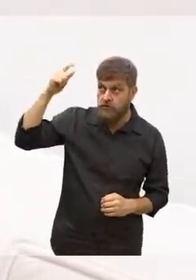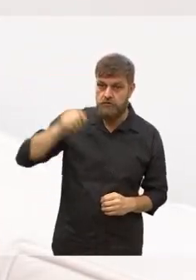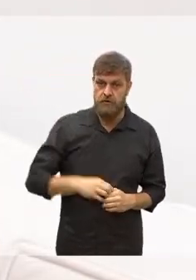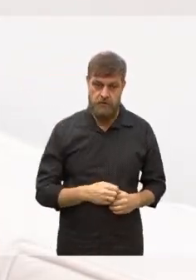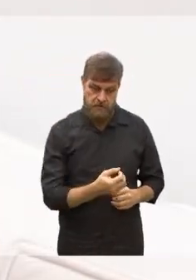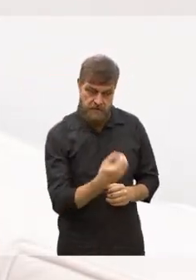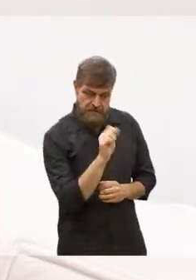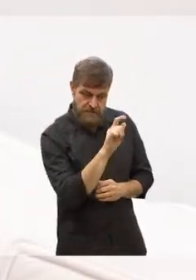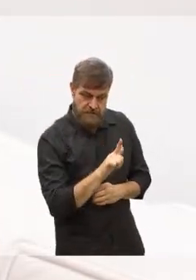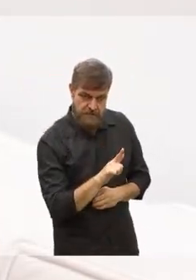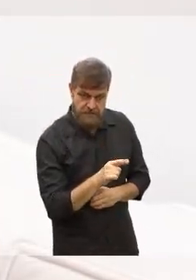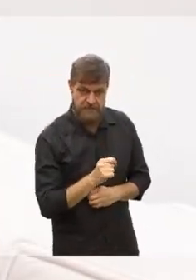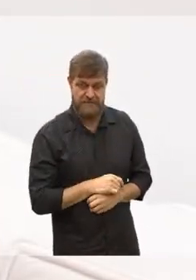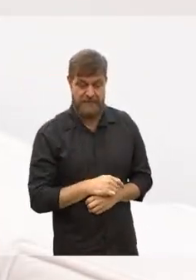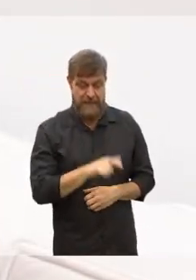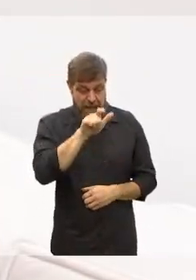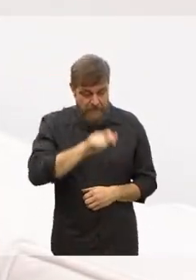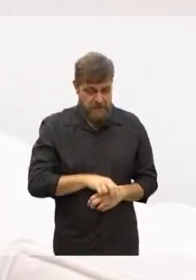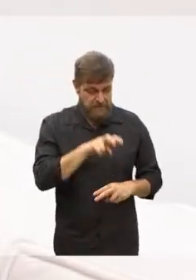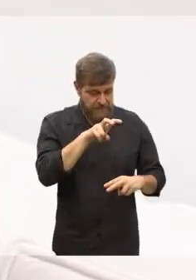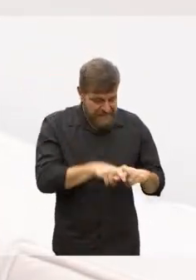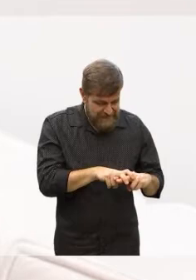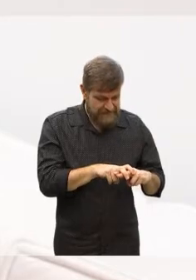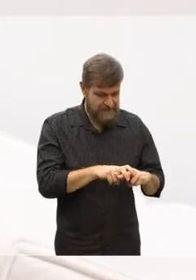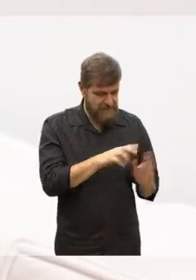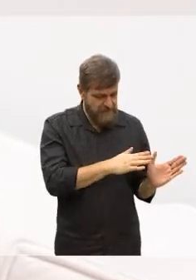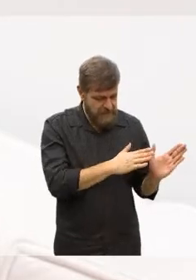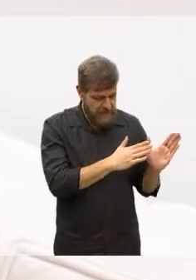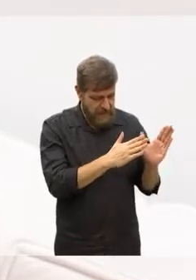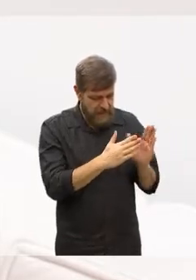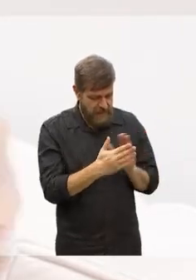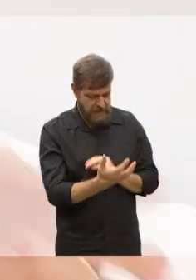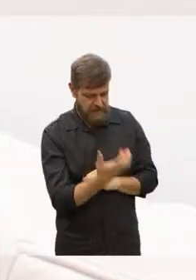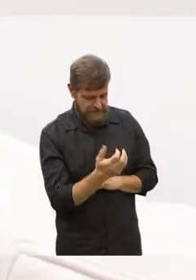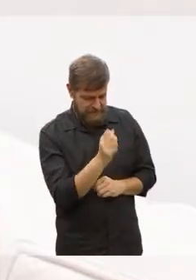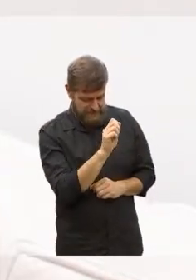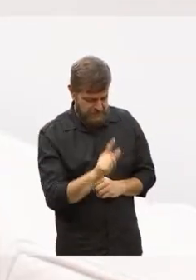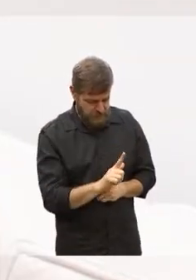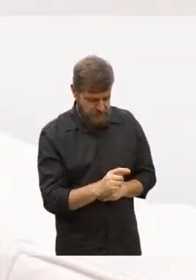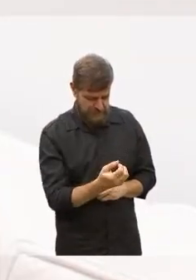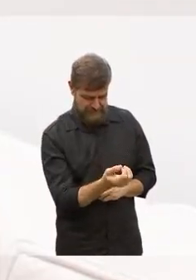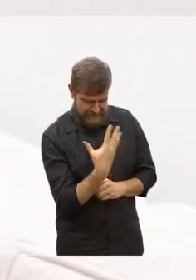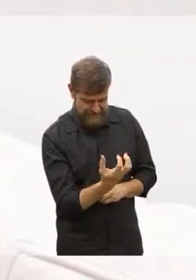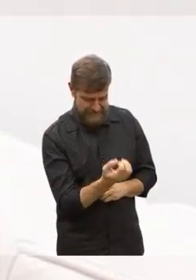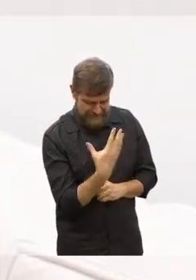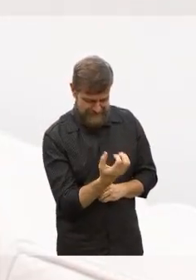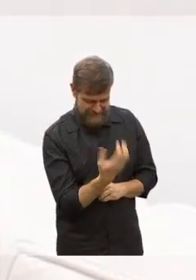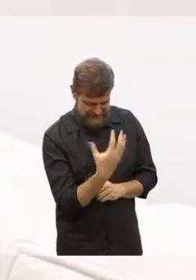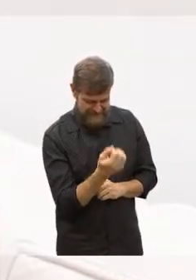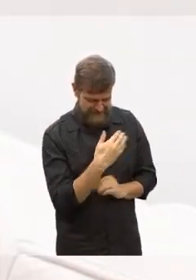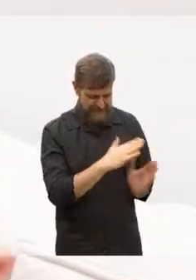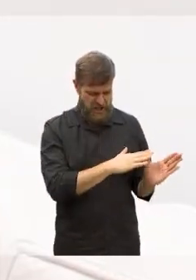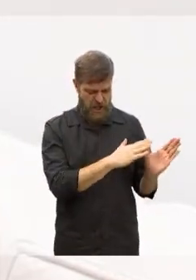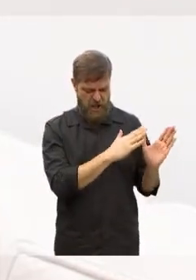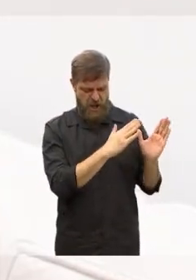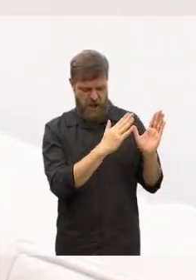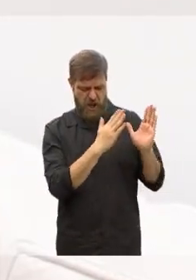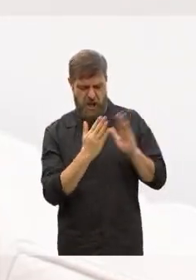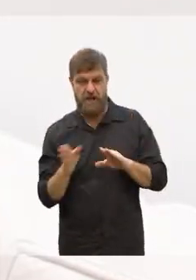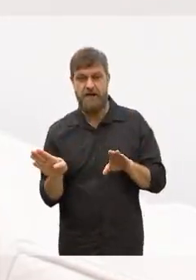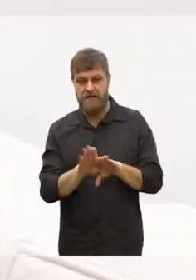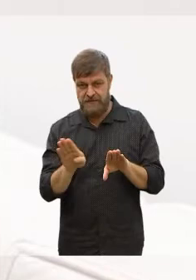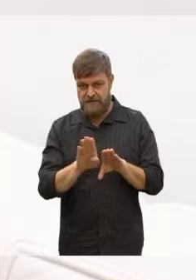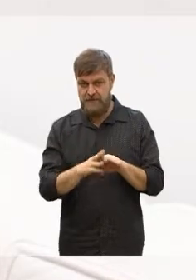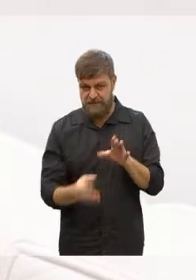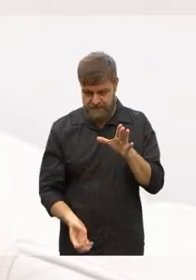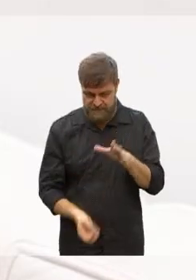mede 30. Mas 6 mais 6 mais 6 mais 6 todos os dias vezes 8, ela também vai ter